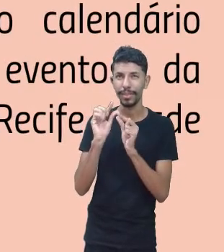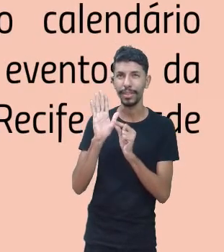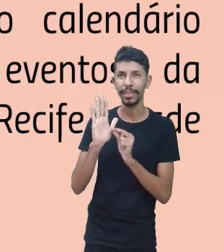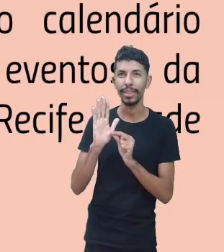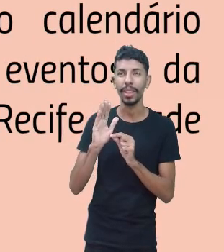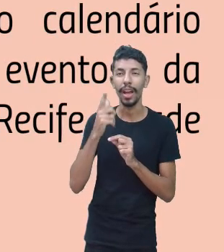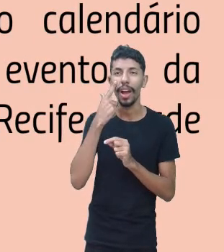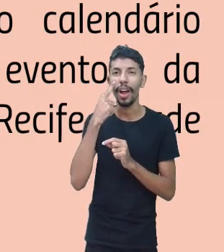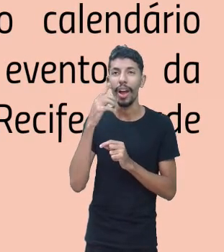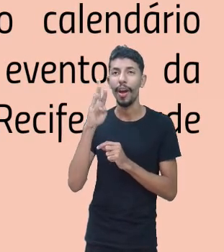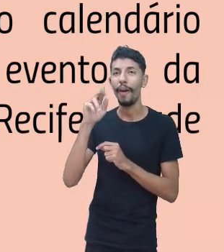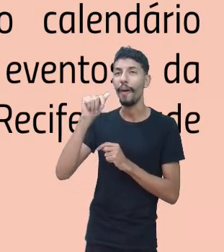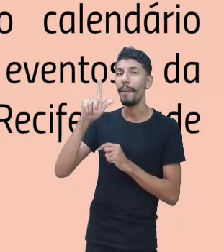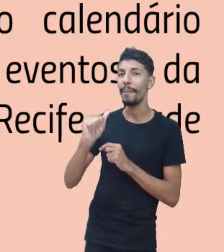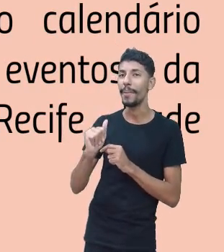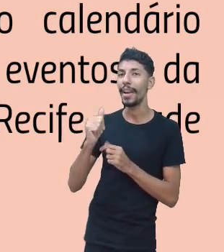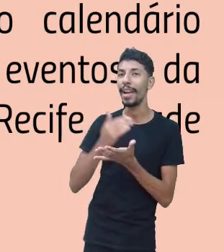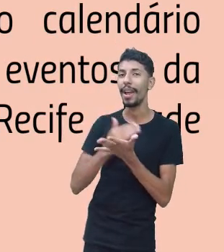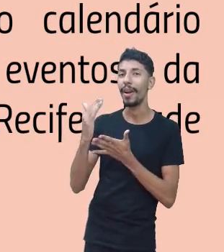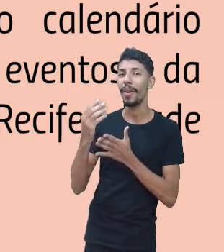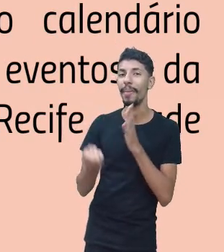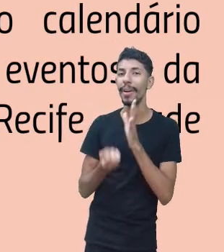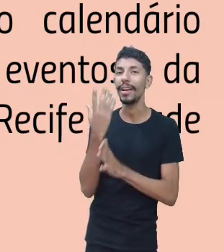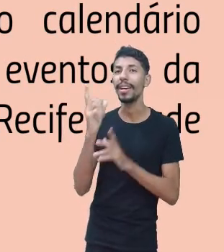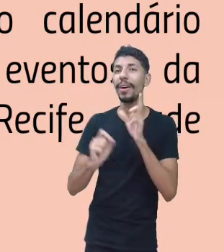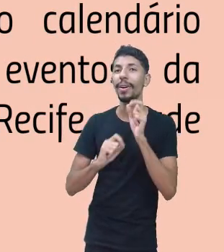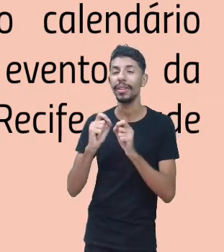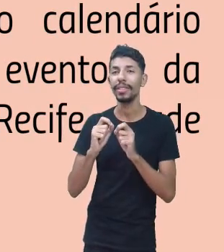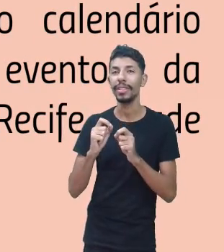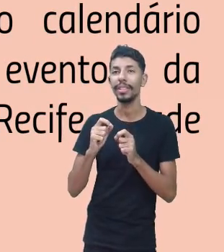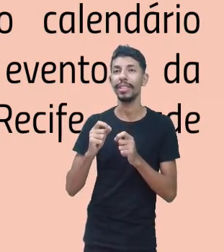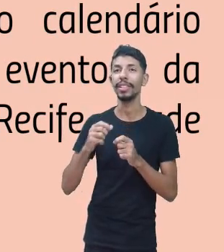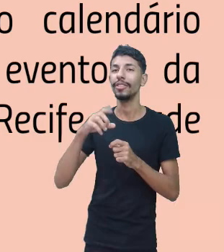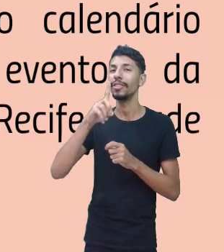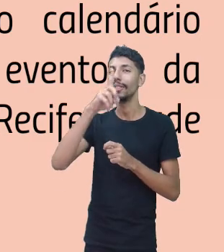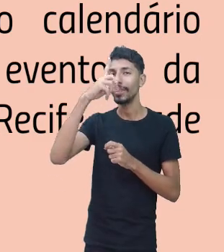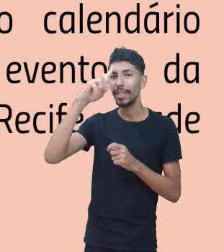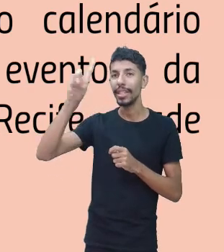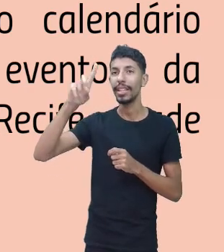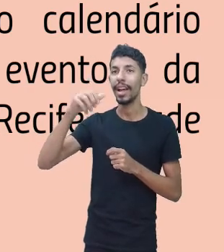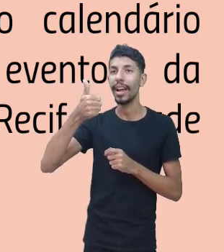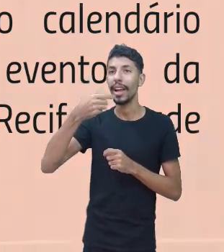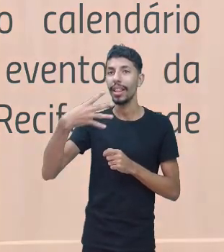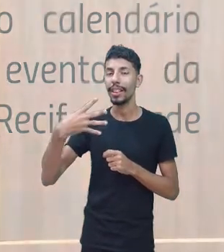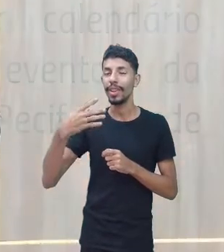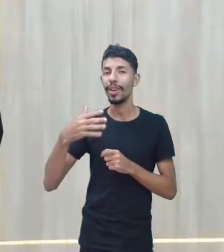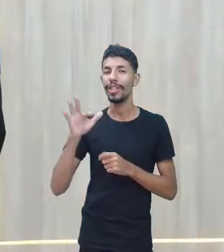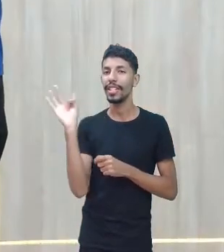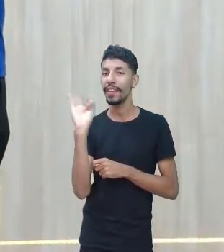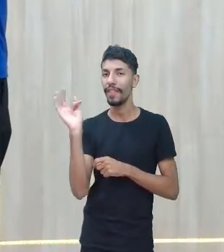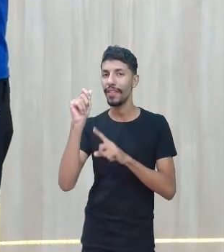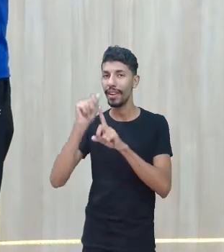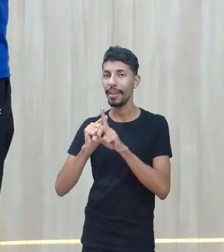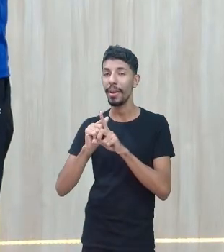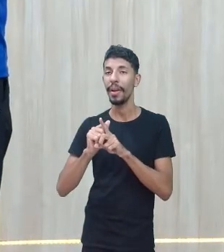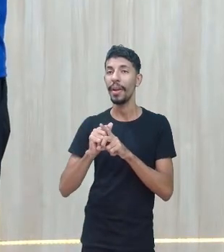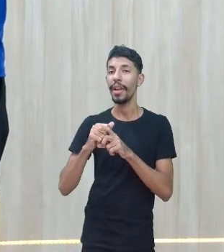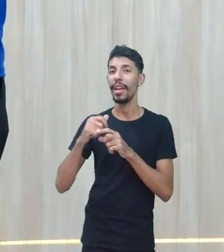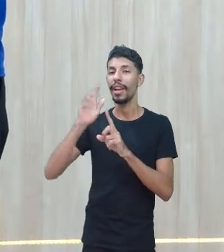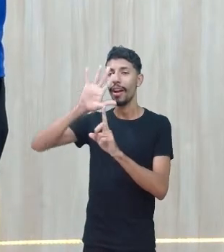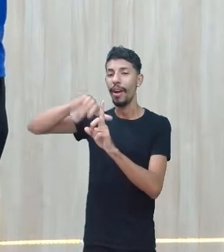o brega ele começa a surgir, é comemorado no dia 14 de fevereiro, com relação em